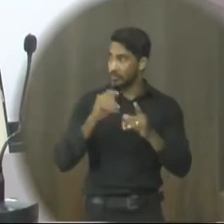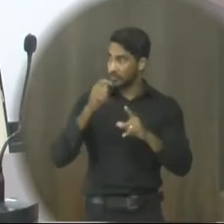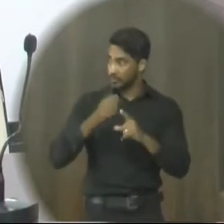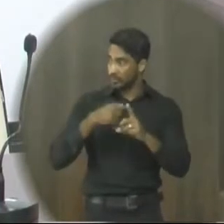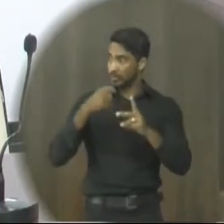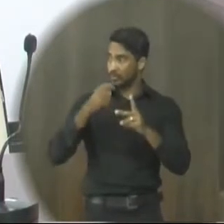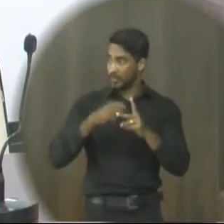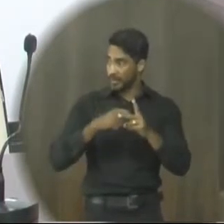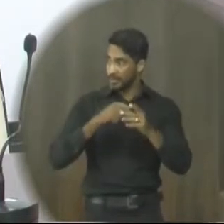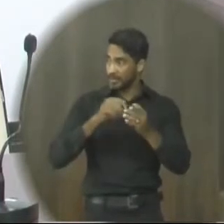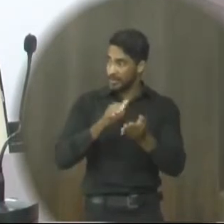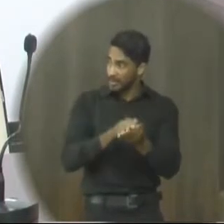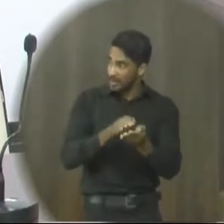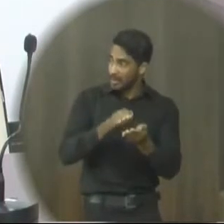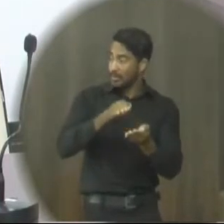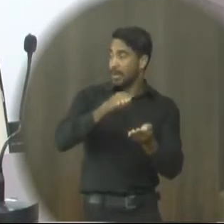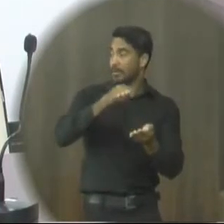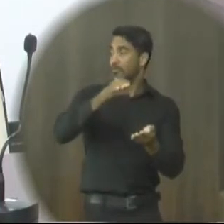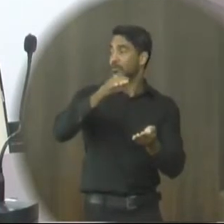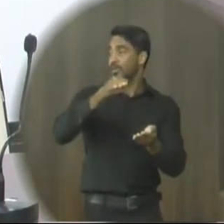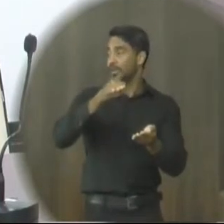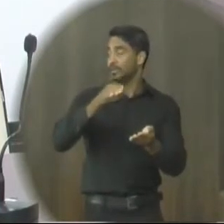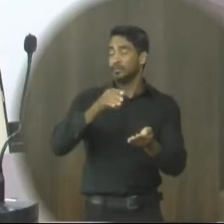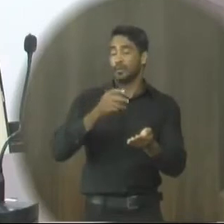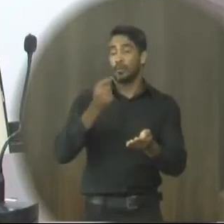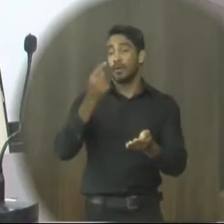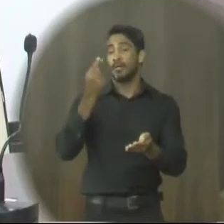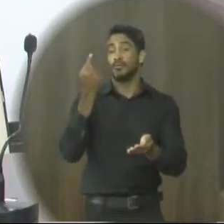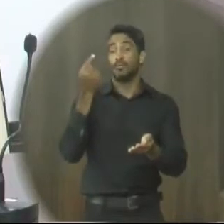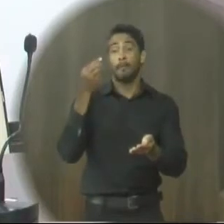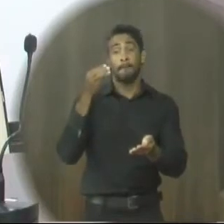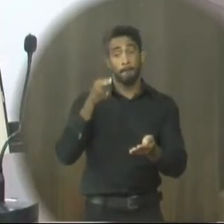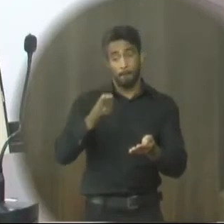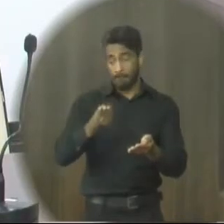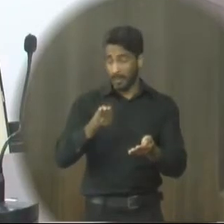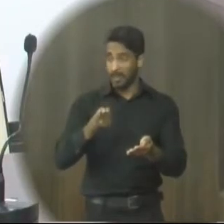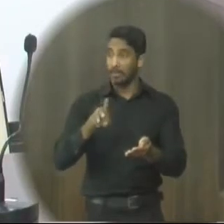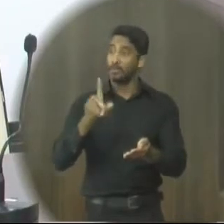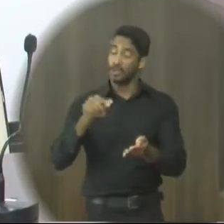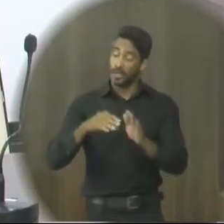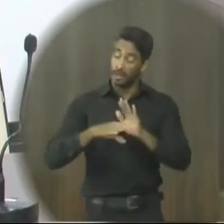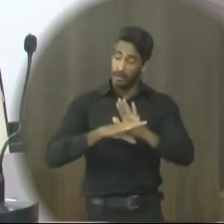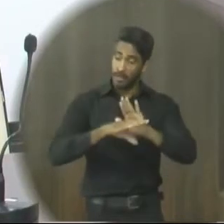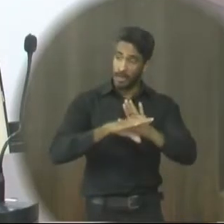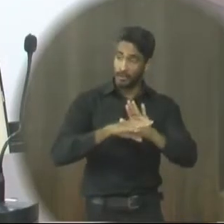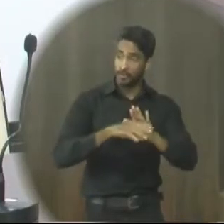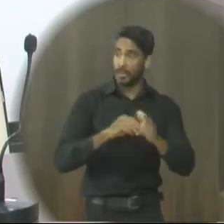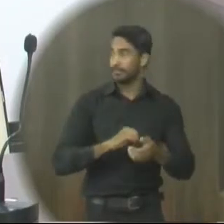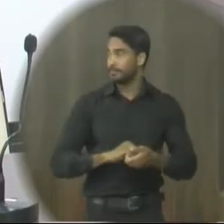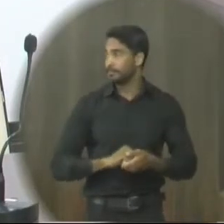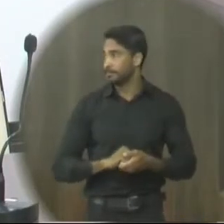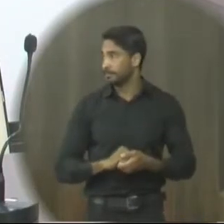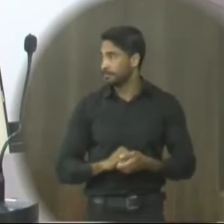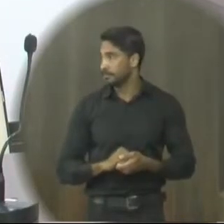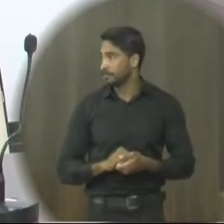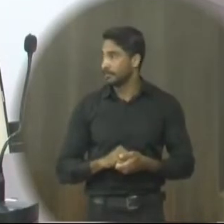e já está um acúmulo de quase 1 milhão, né? Então já é um pontapé inicial. Obrigado,